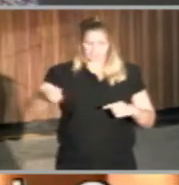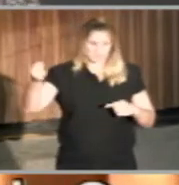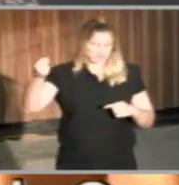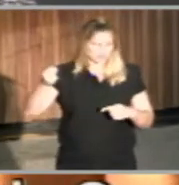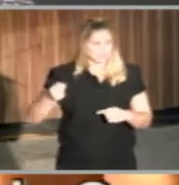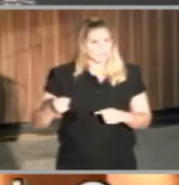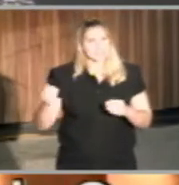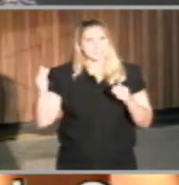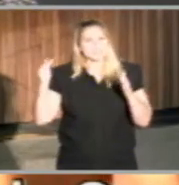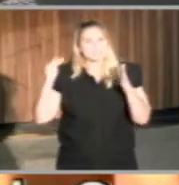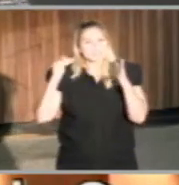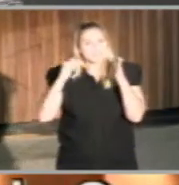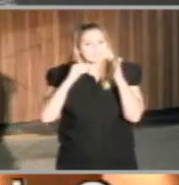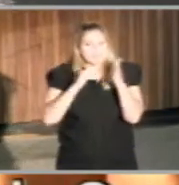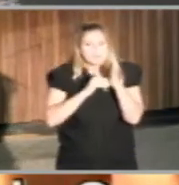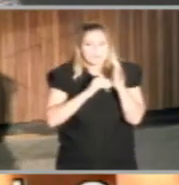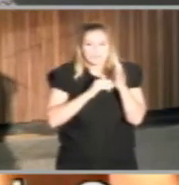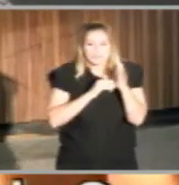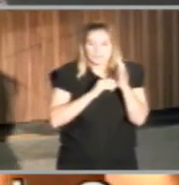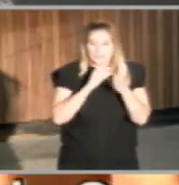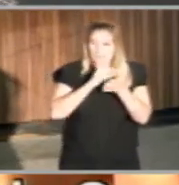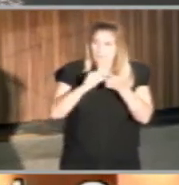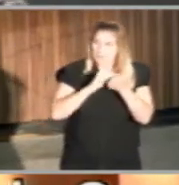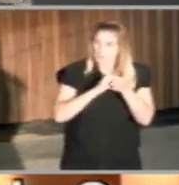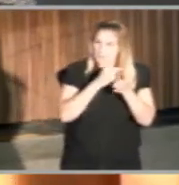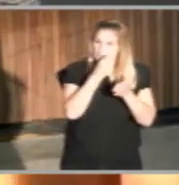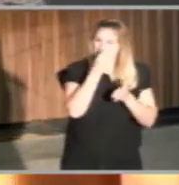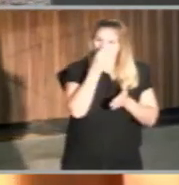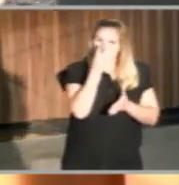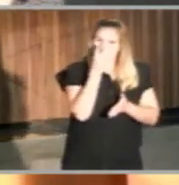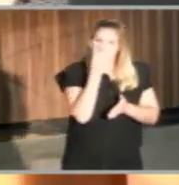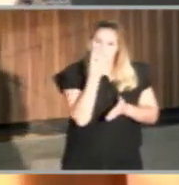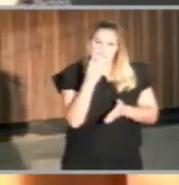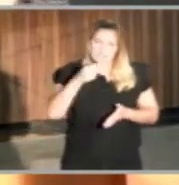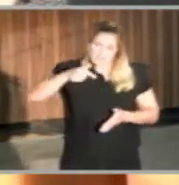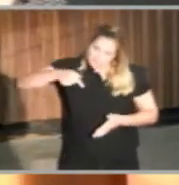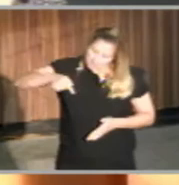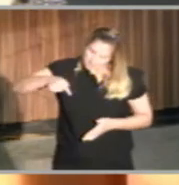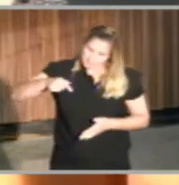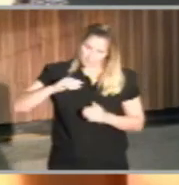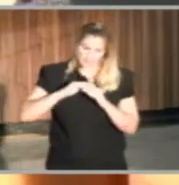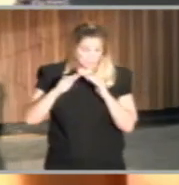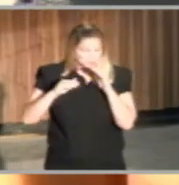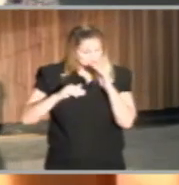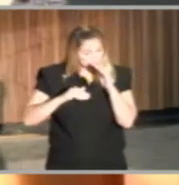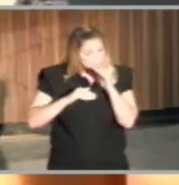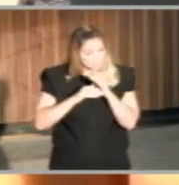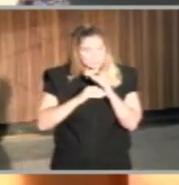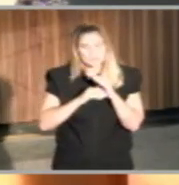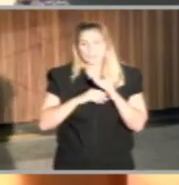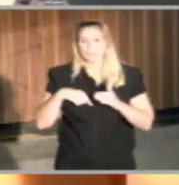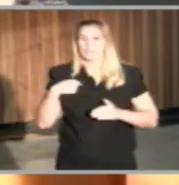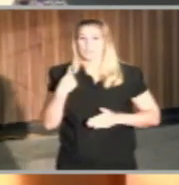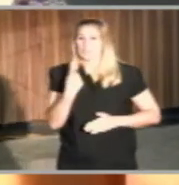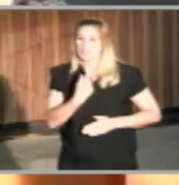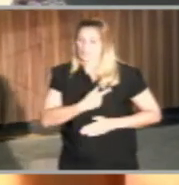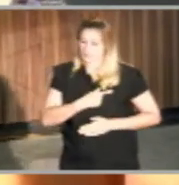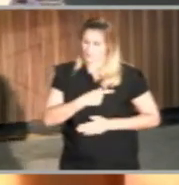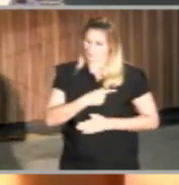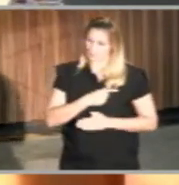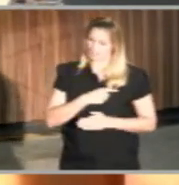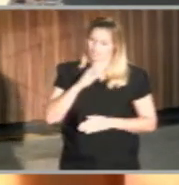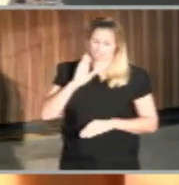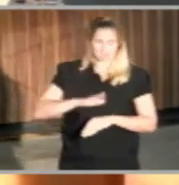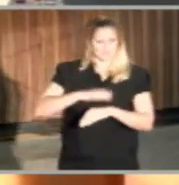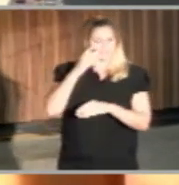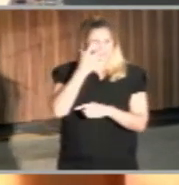de Romanos, no verso 37, ele diz assim: em todas estas coisas, porém, somos mais que vencedores,